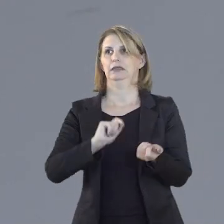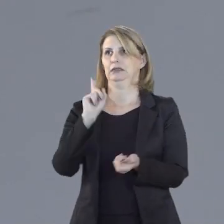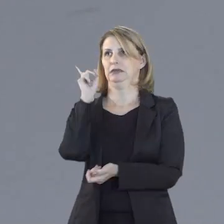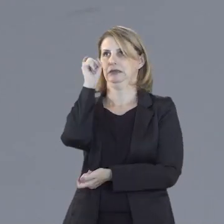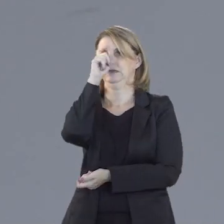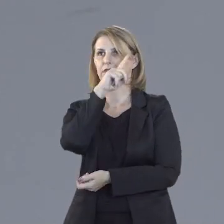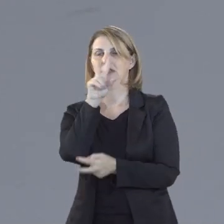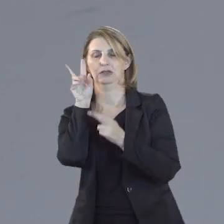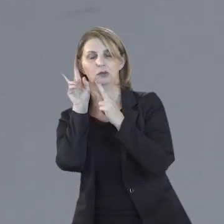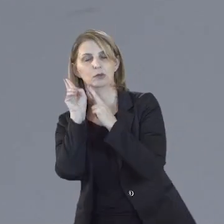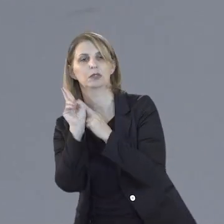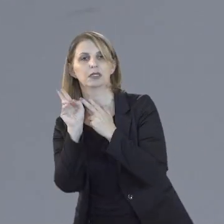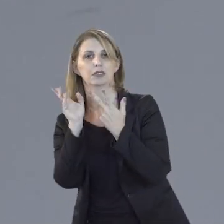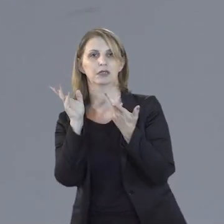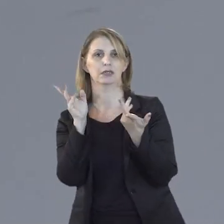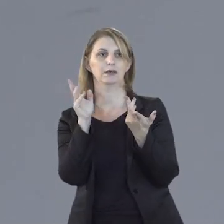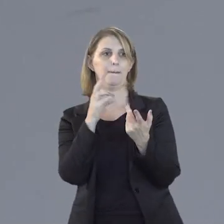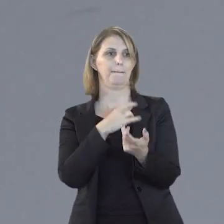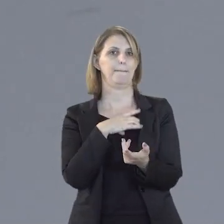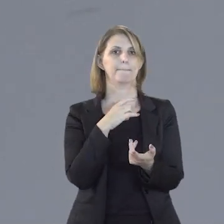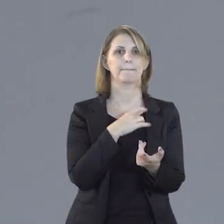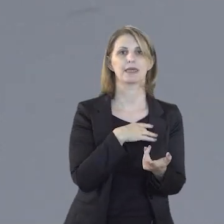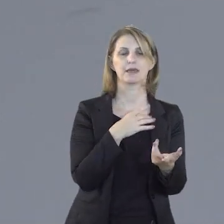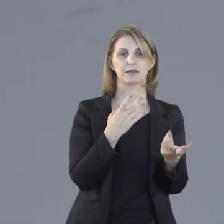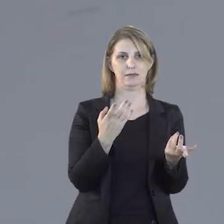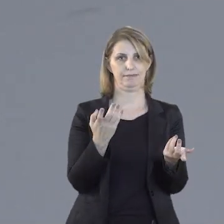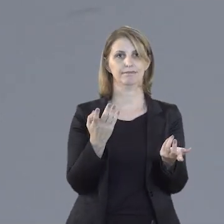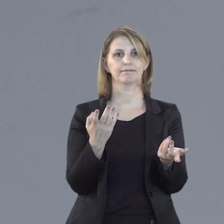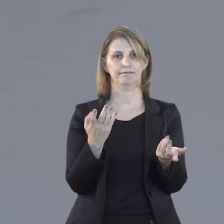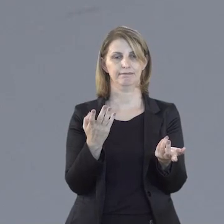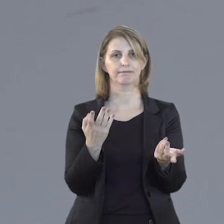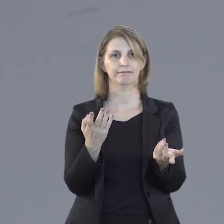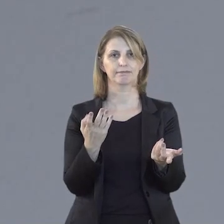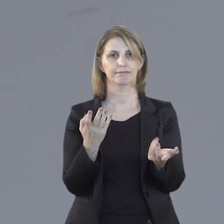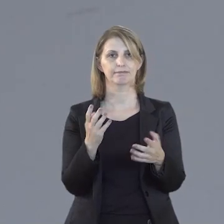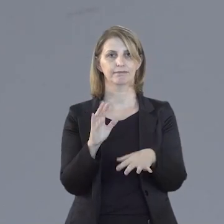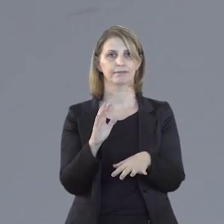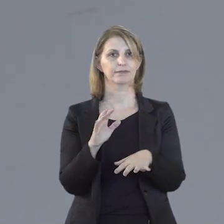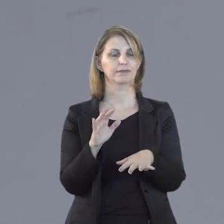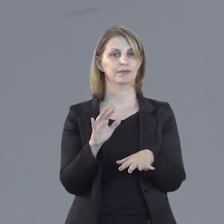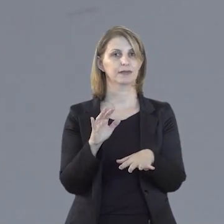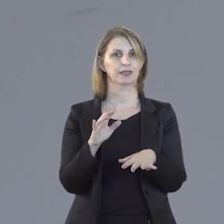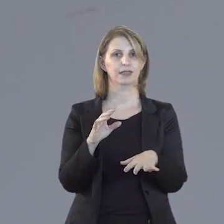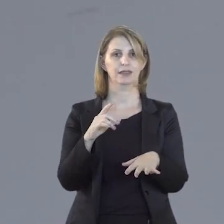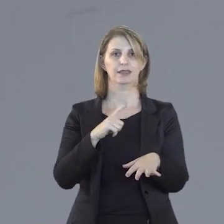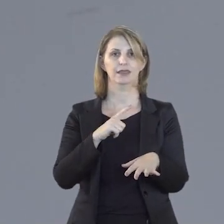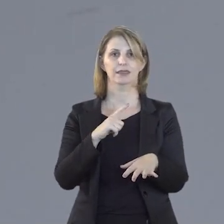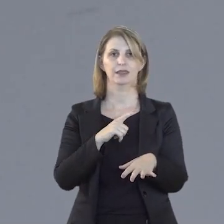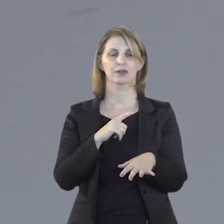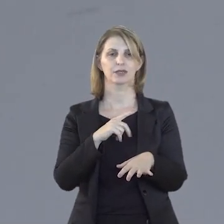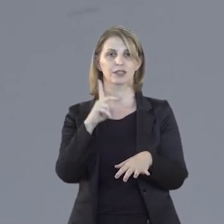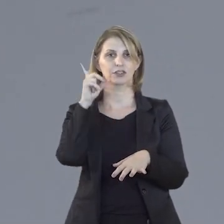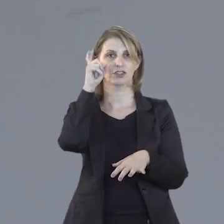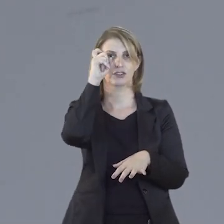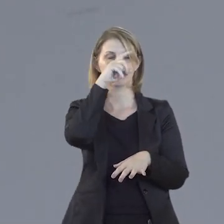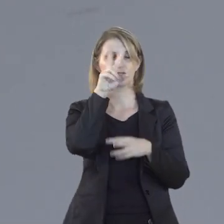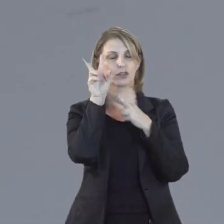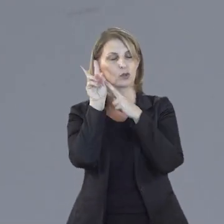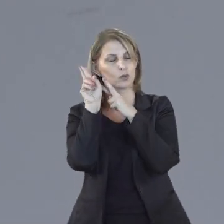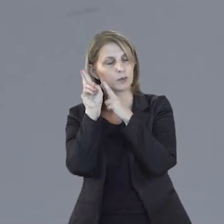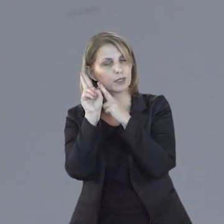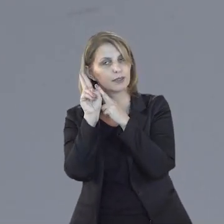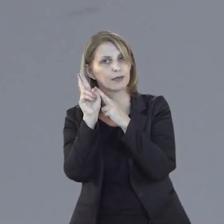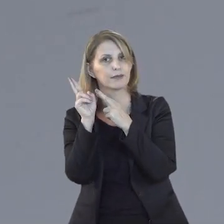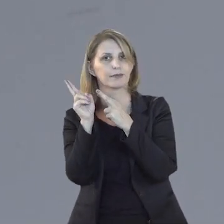boa, né, gerando uma ansiedade, uma dificuldade para dormir, medos, né? isso tem muito